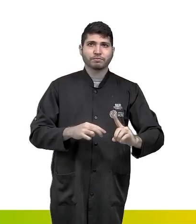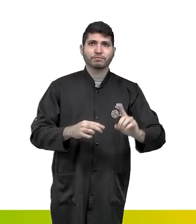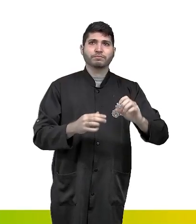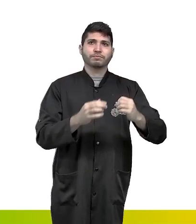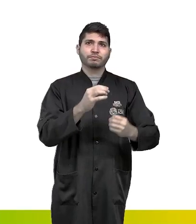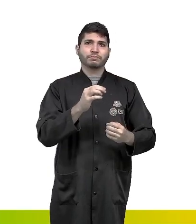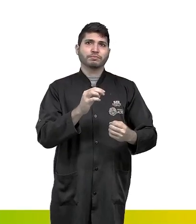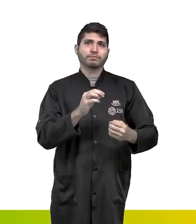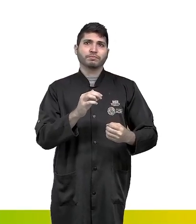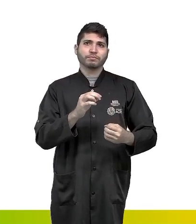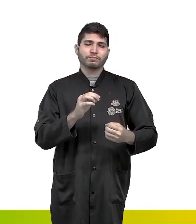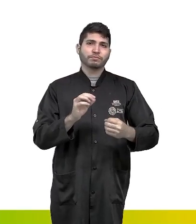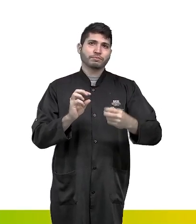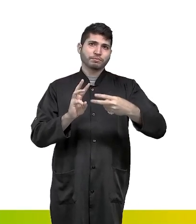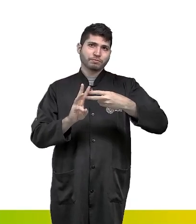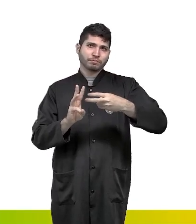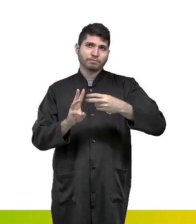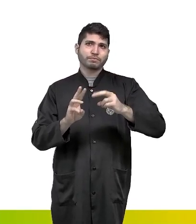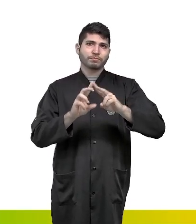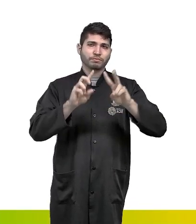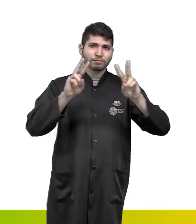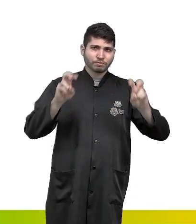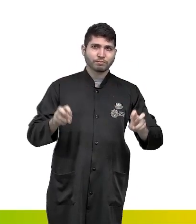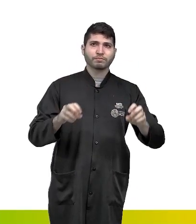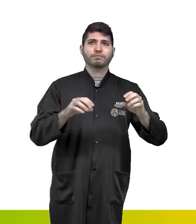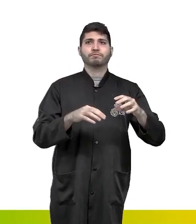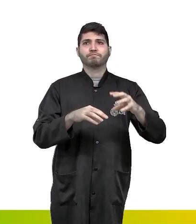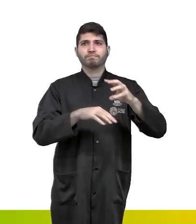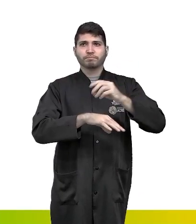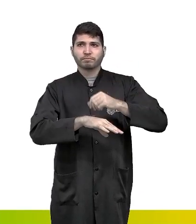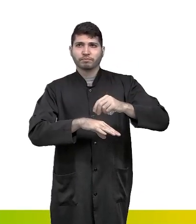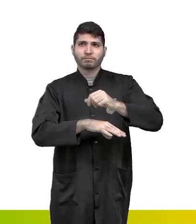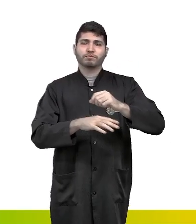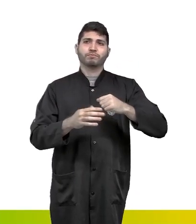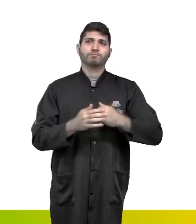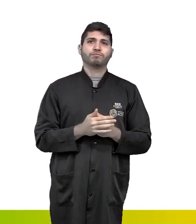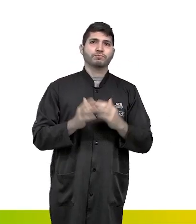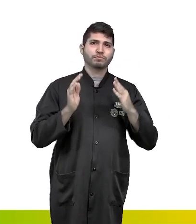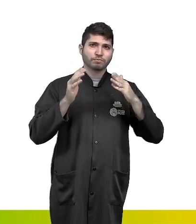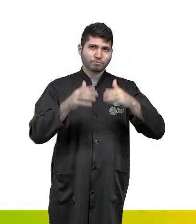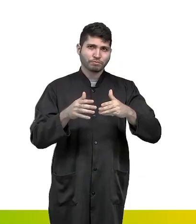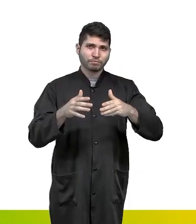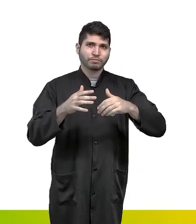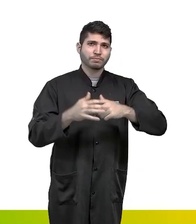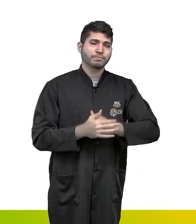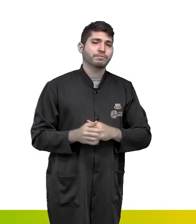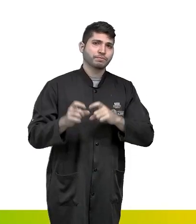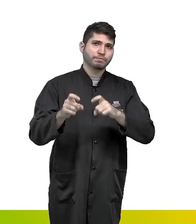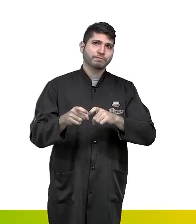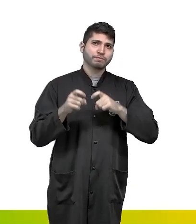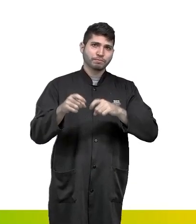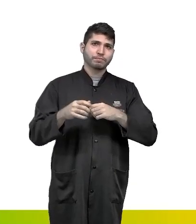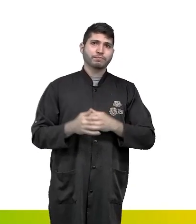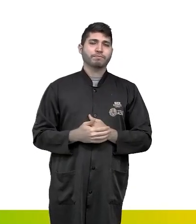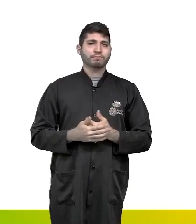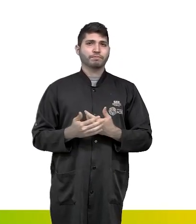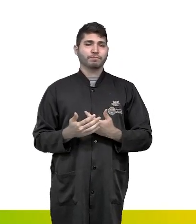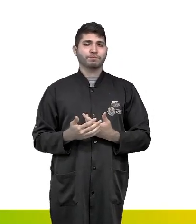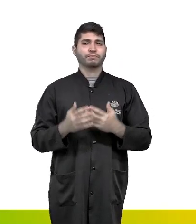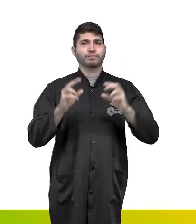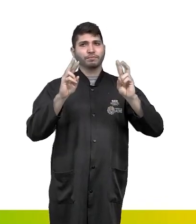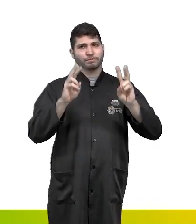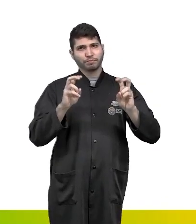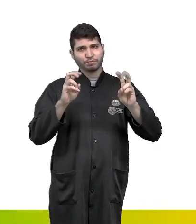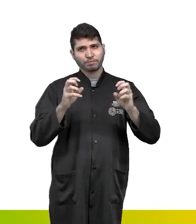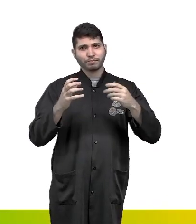visa redistribuir terras para garantir acesso justo e promover a produção sustentável, é um debate recorrente e necessário